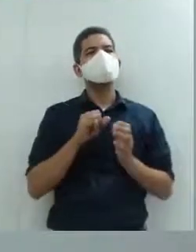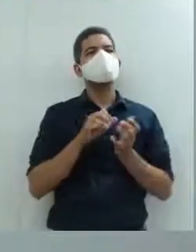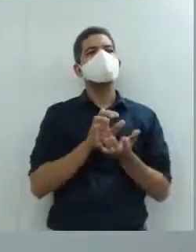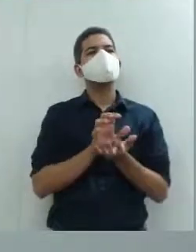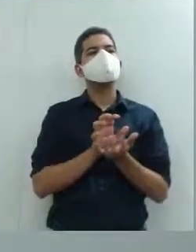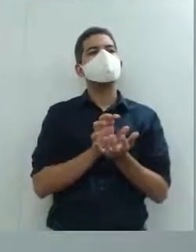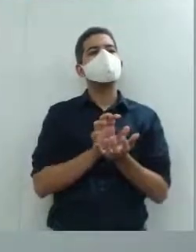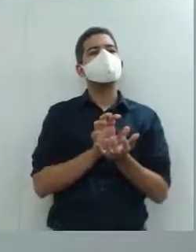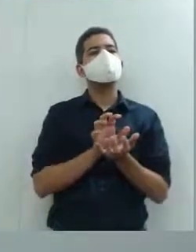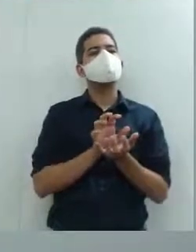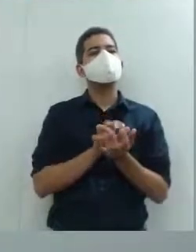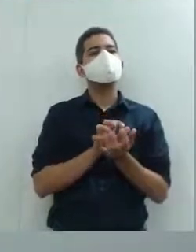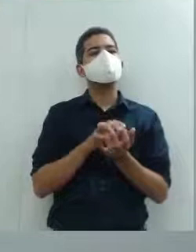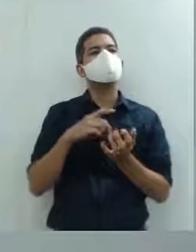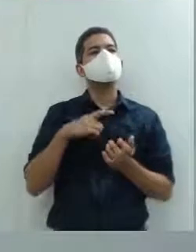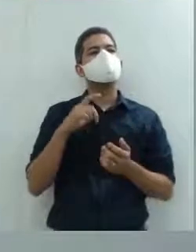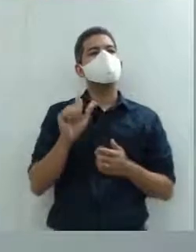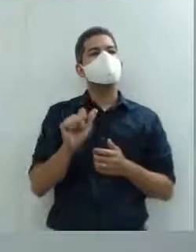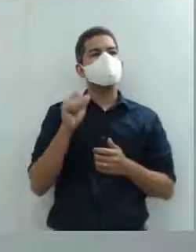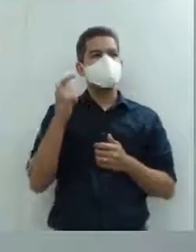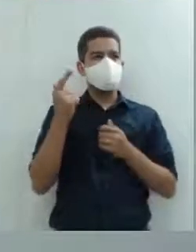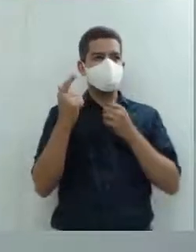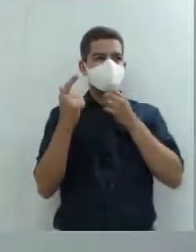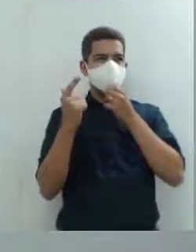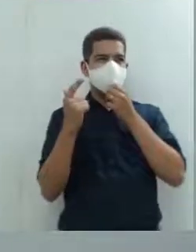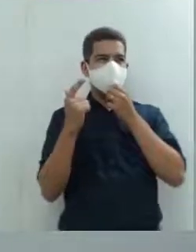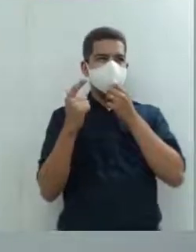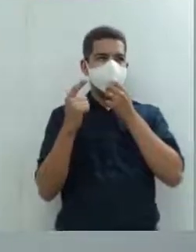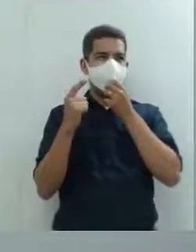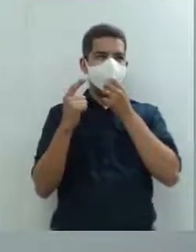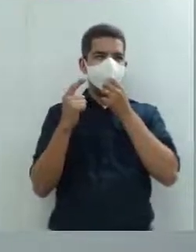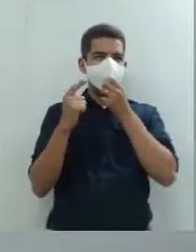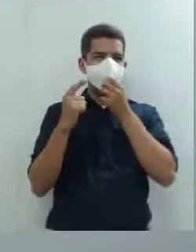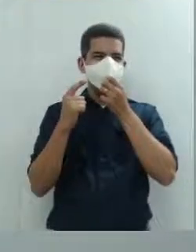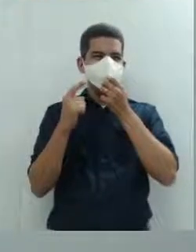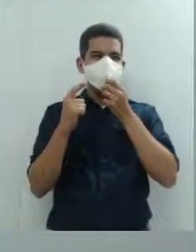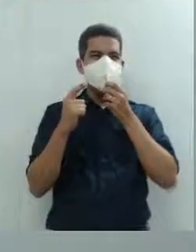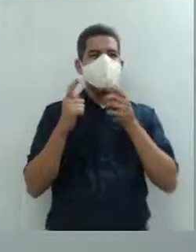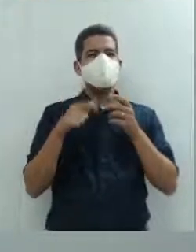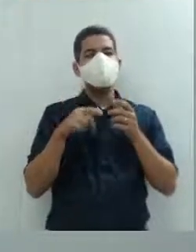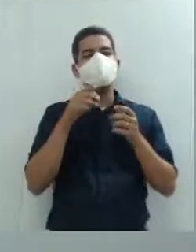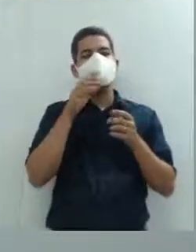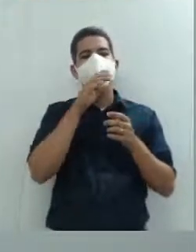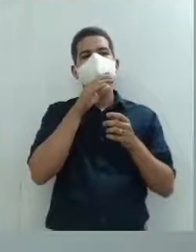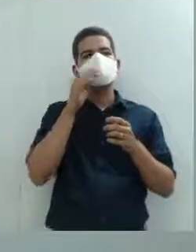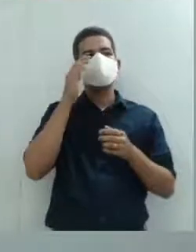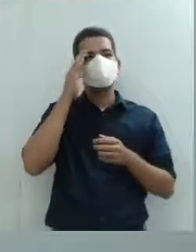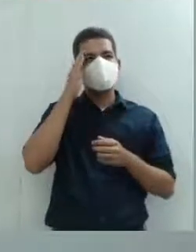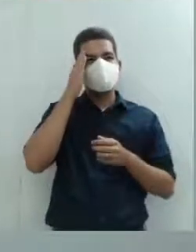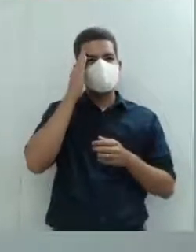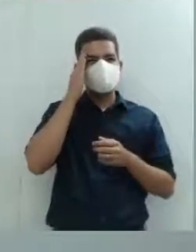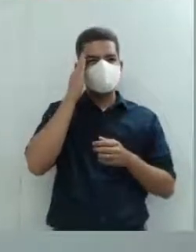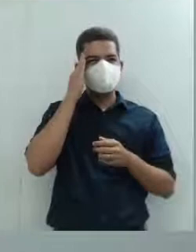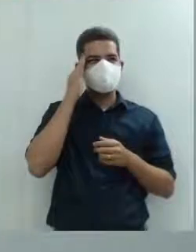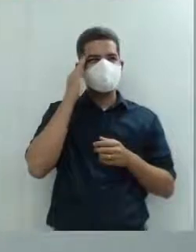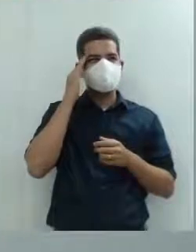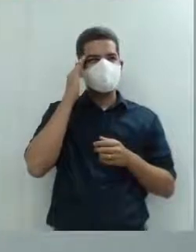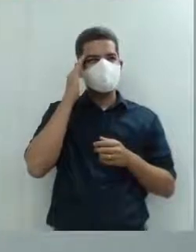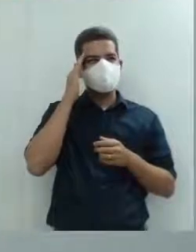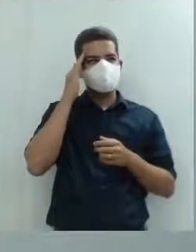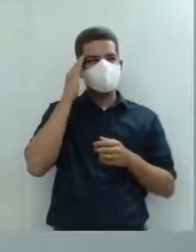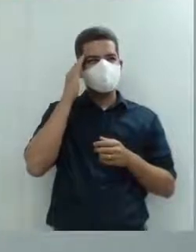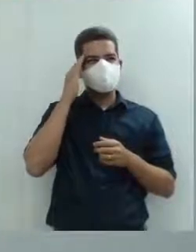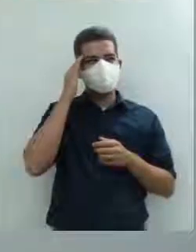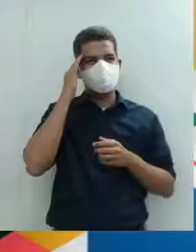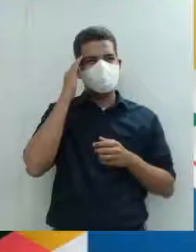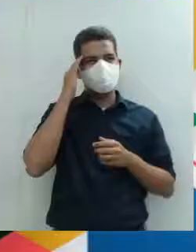Sol, sempre vai ser quente aqui. Por isso que tu não tem as 4 estações bem definidas. Veja só, a latitude ela me dá as zonas térmicas, as